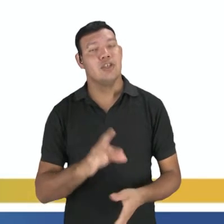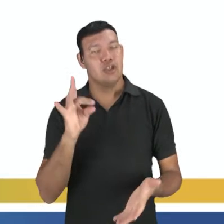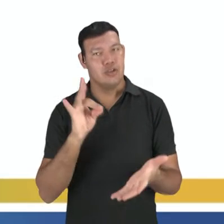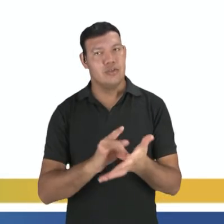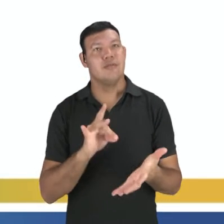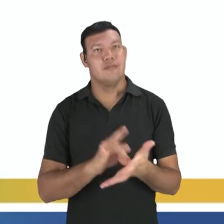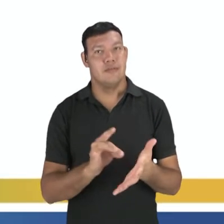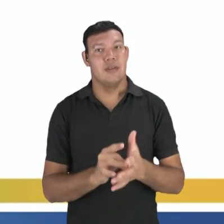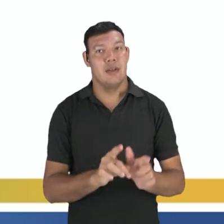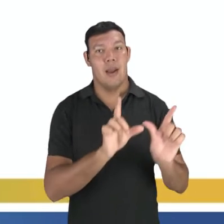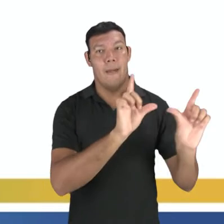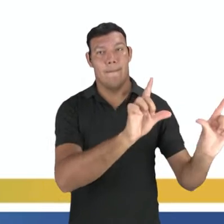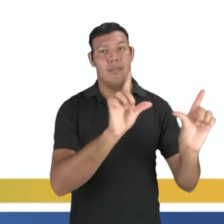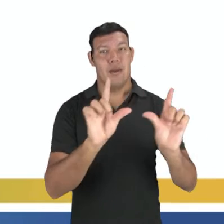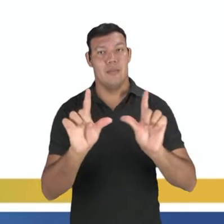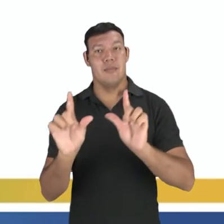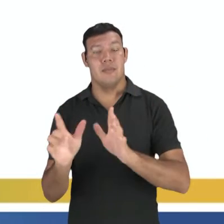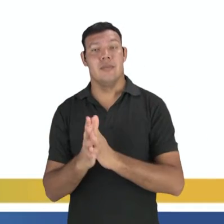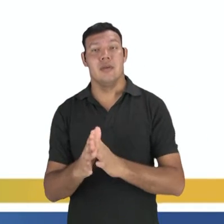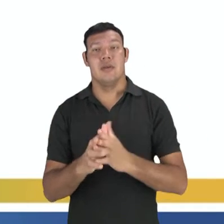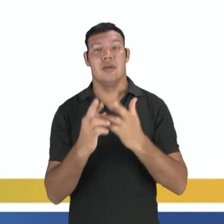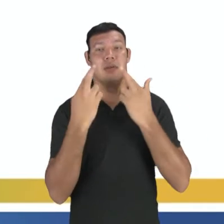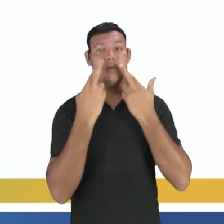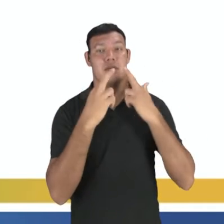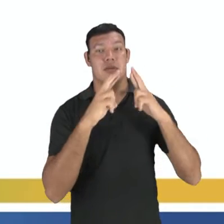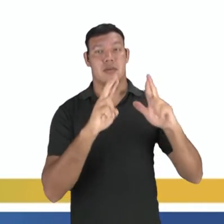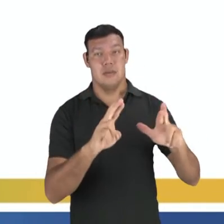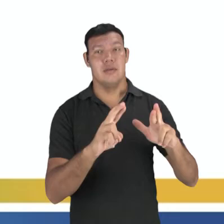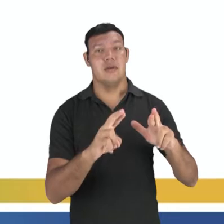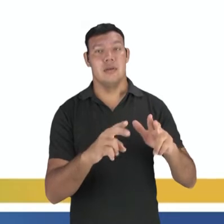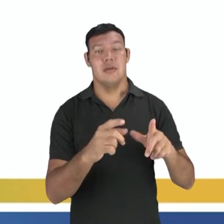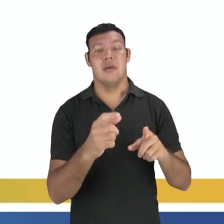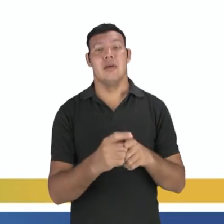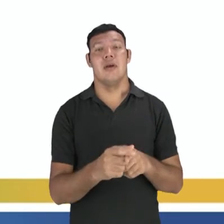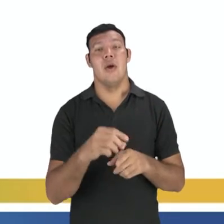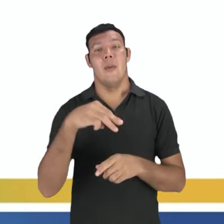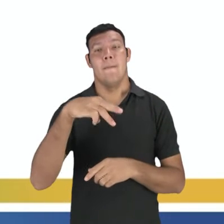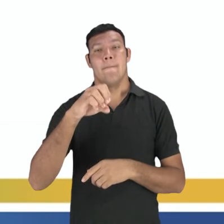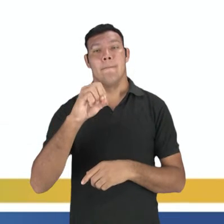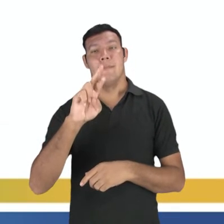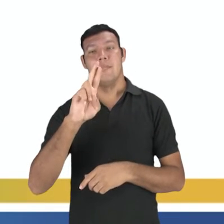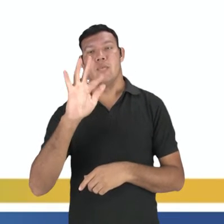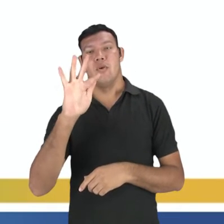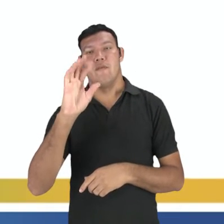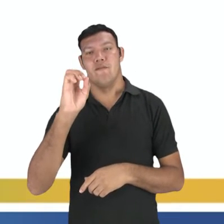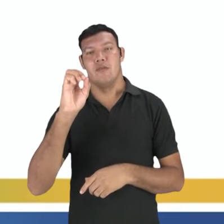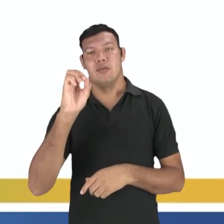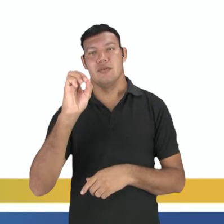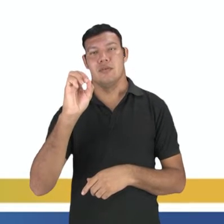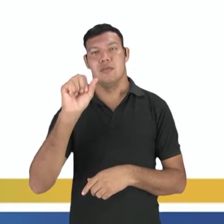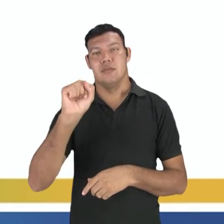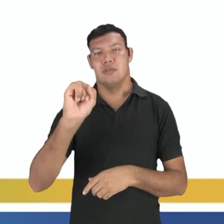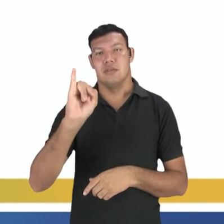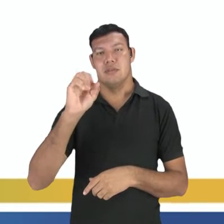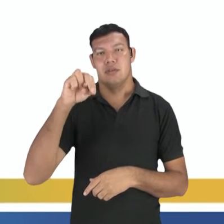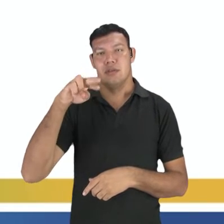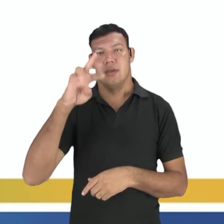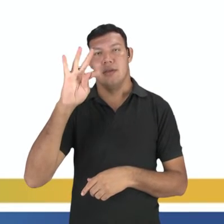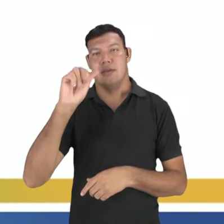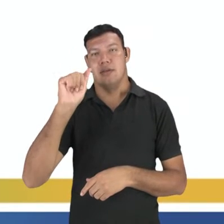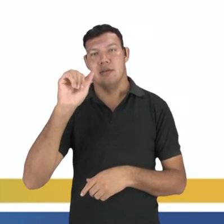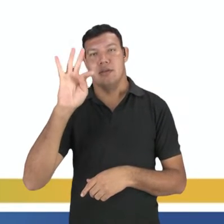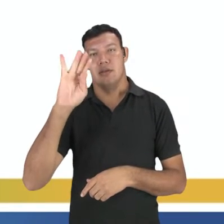Nessa charge, o recurso morfossintático que colabora para o efeito de humor